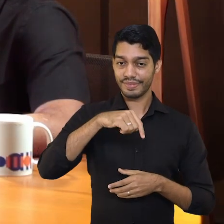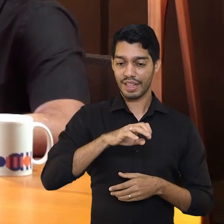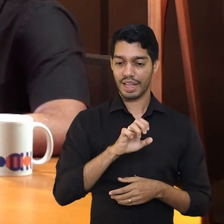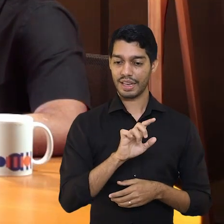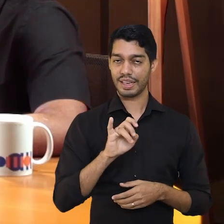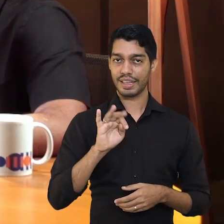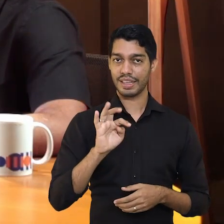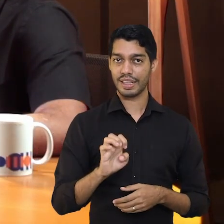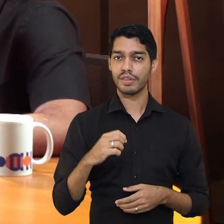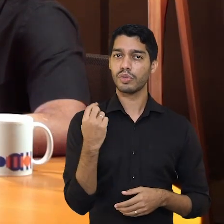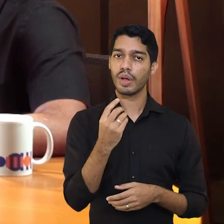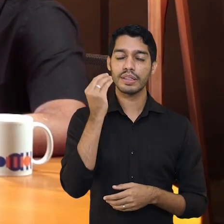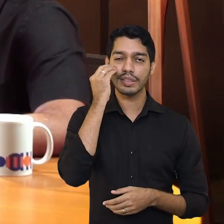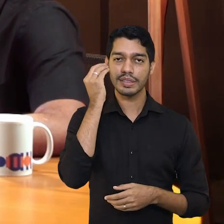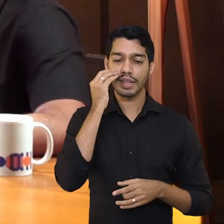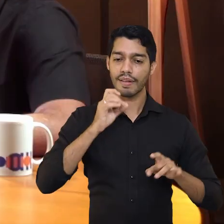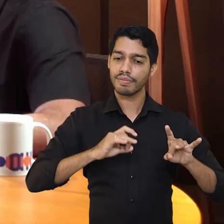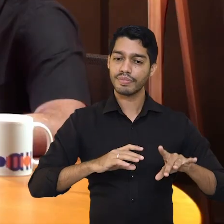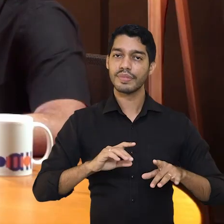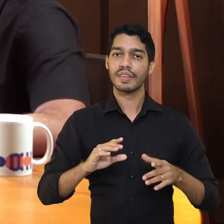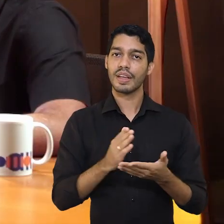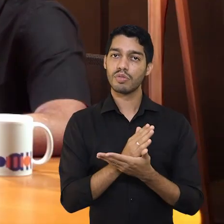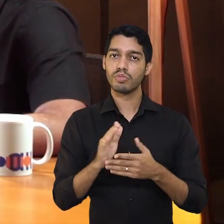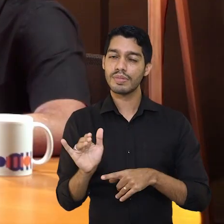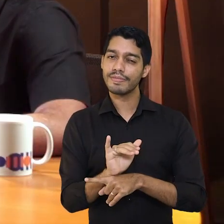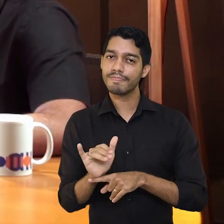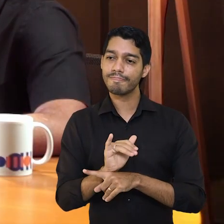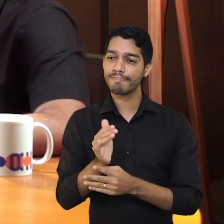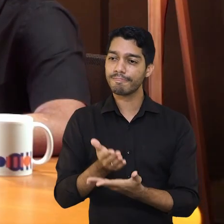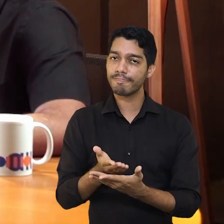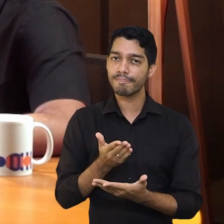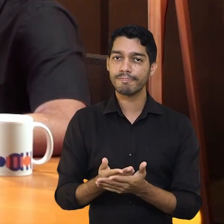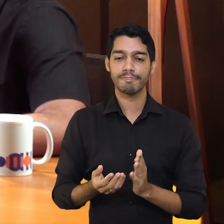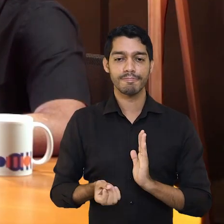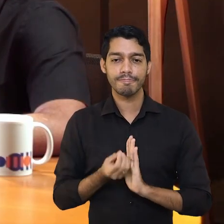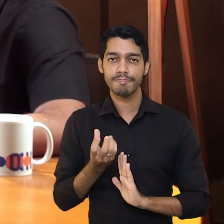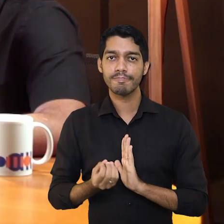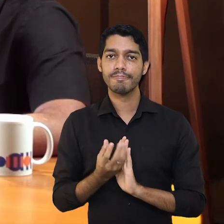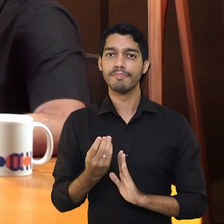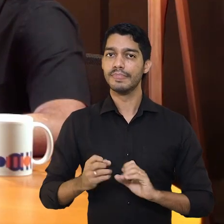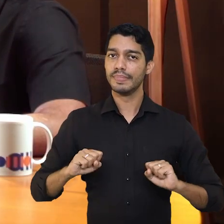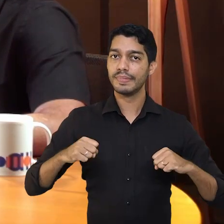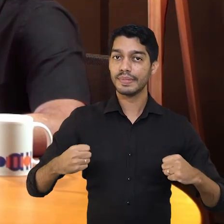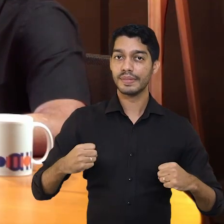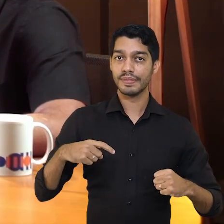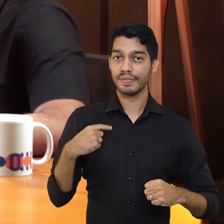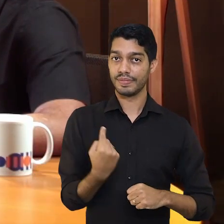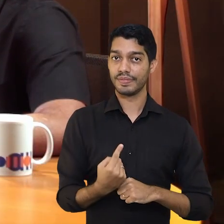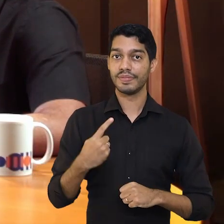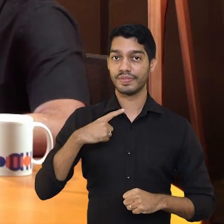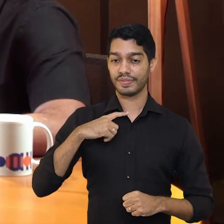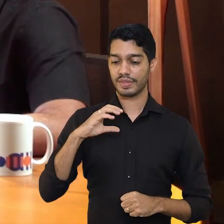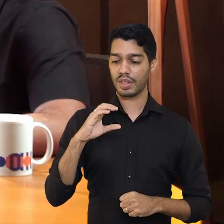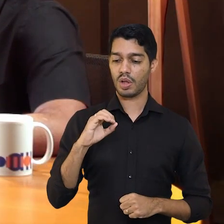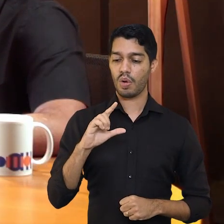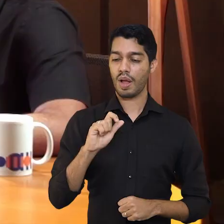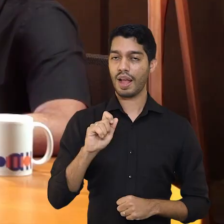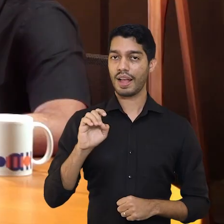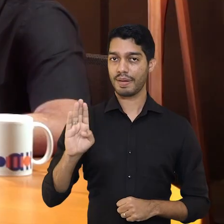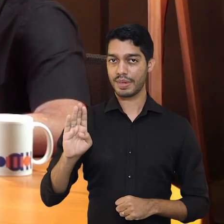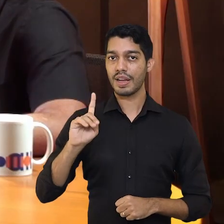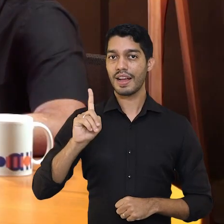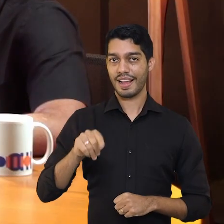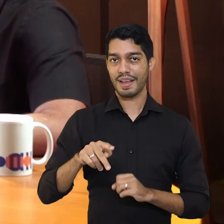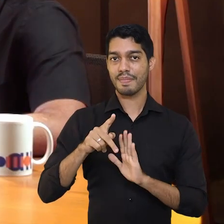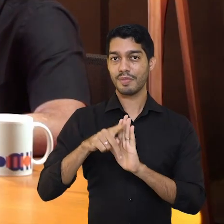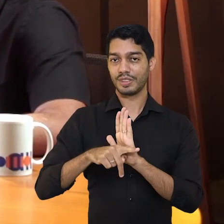estudo, de produtividade, de apresentação, para que esses alunos, e a gente faz isso dentro de um projeto que a gente chama de Collab, que é o projeto